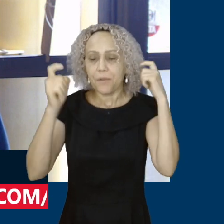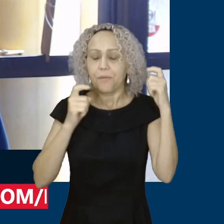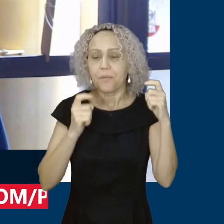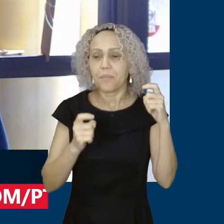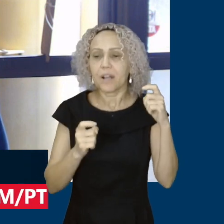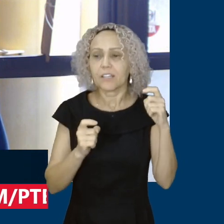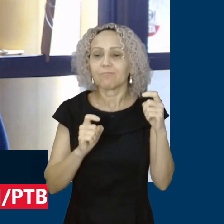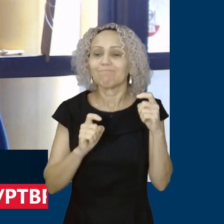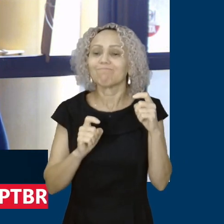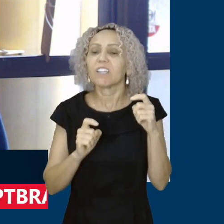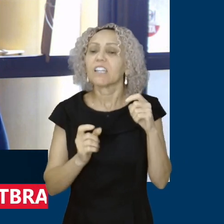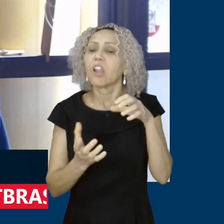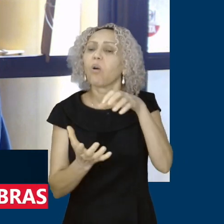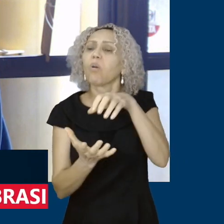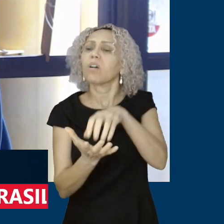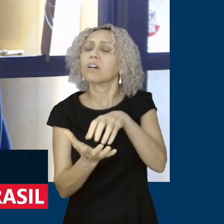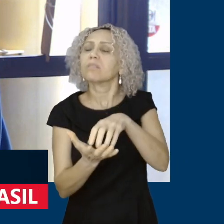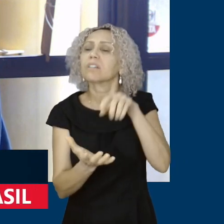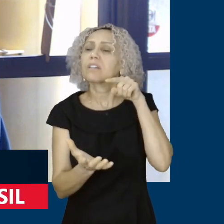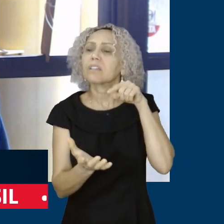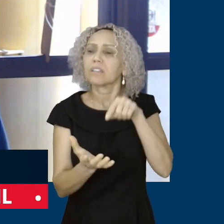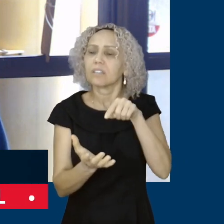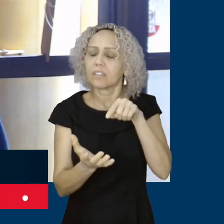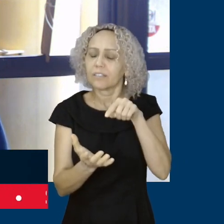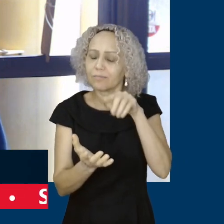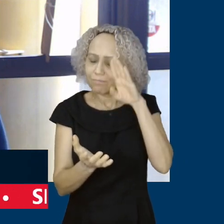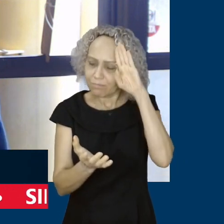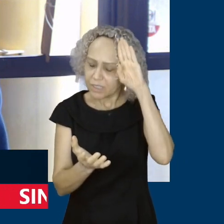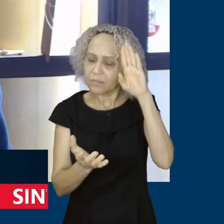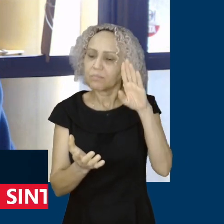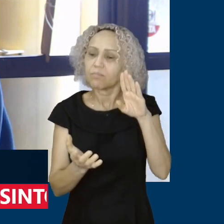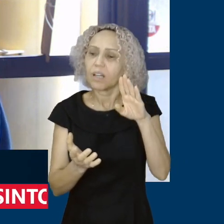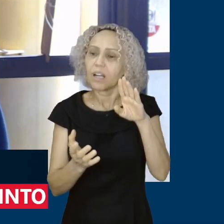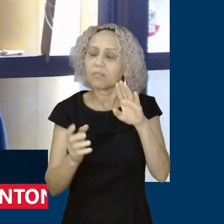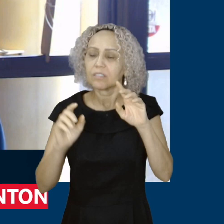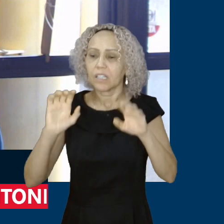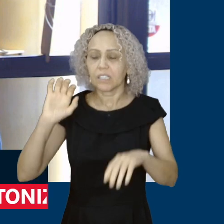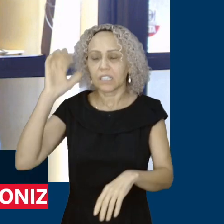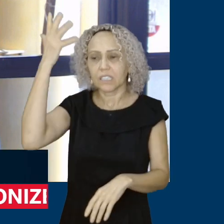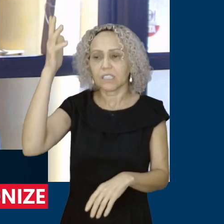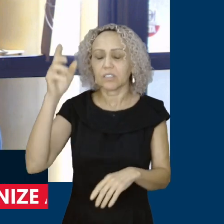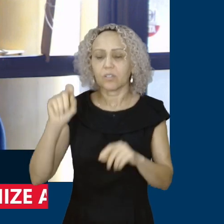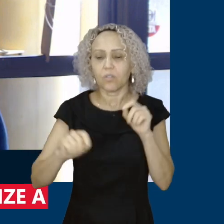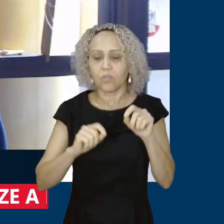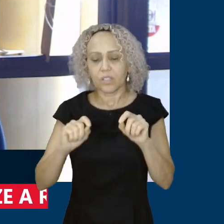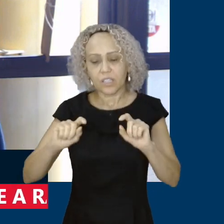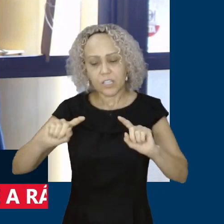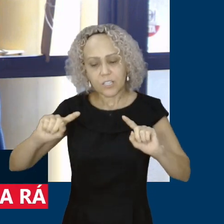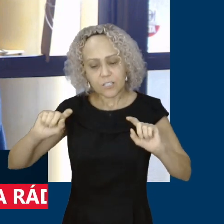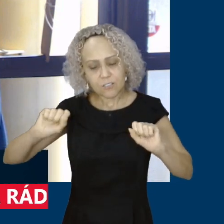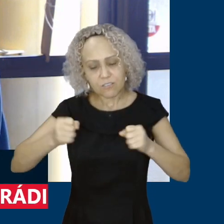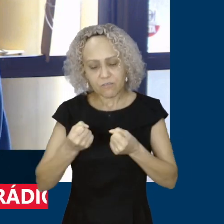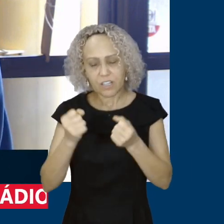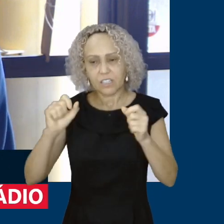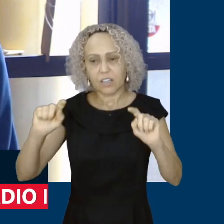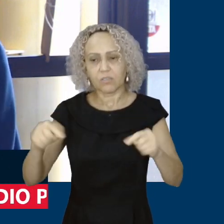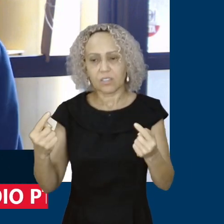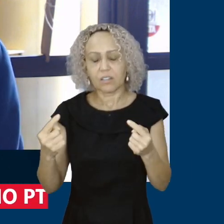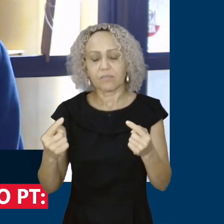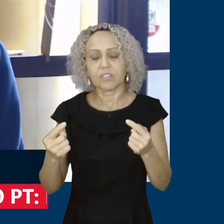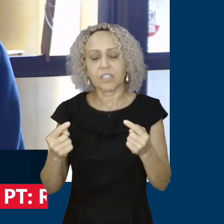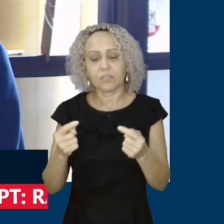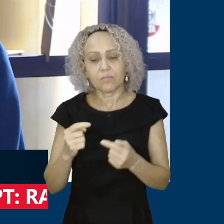das decisões do governo, daquilo que vai construir para frente, enfrentar os desafios e a qualidade de vida das pessoas nas cidades.